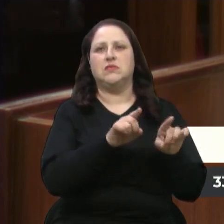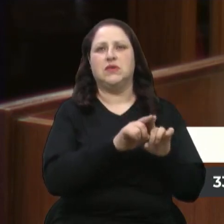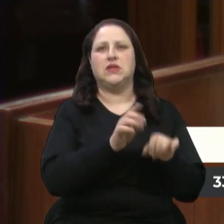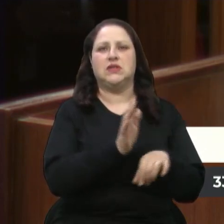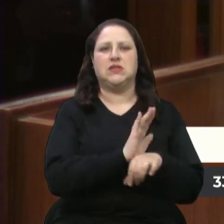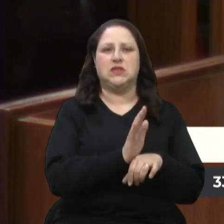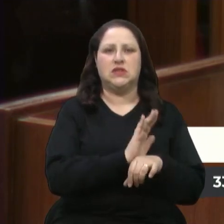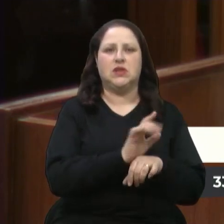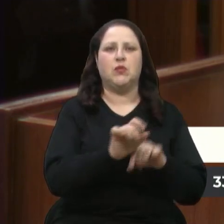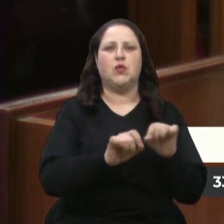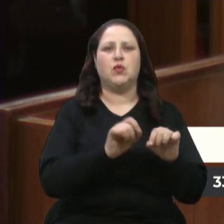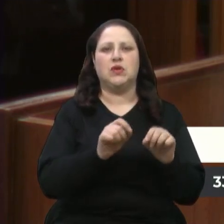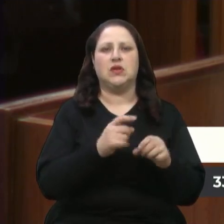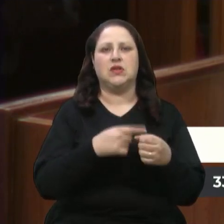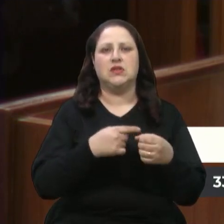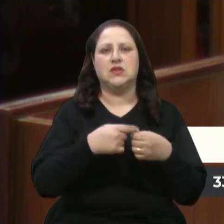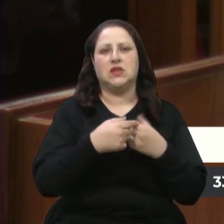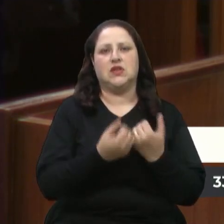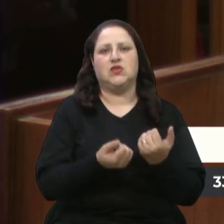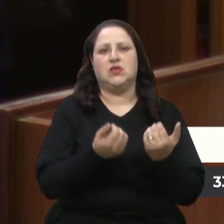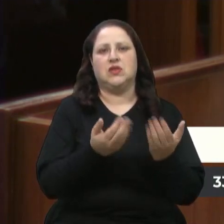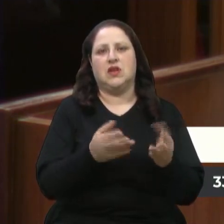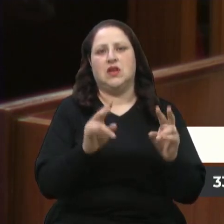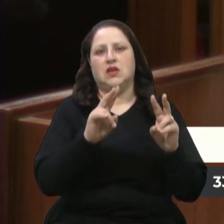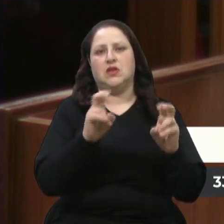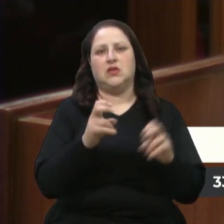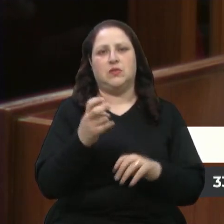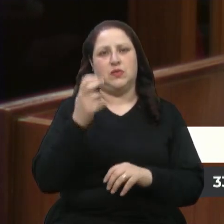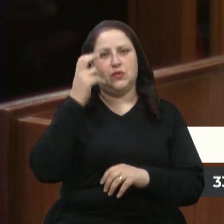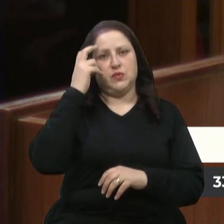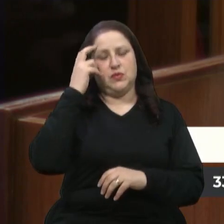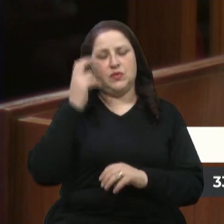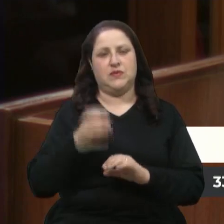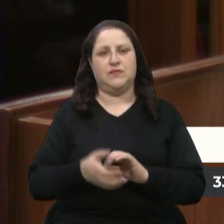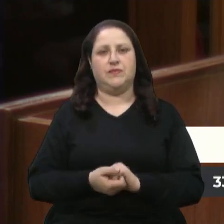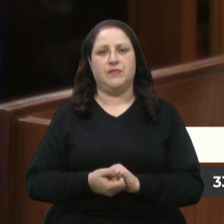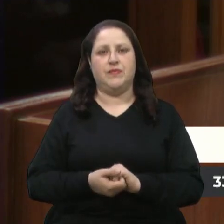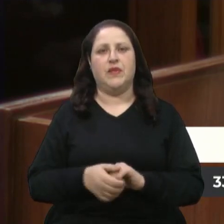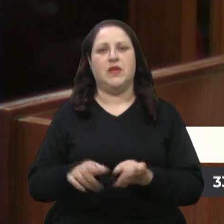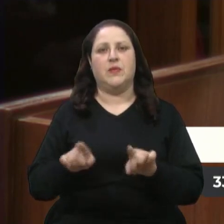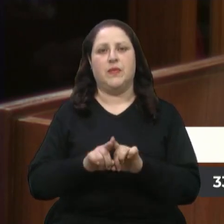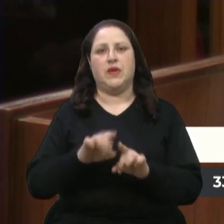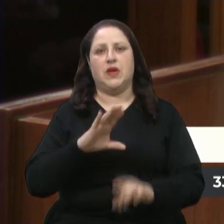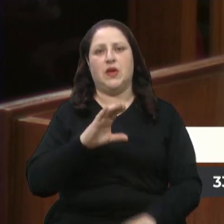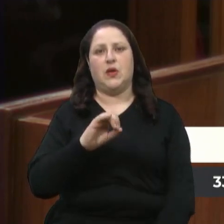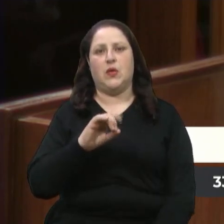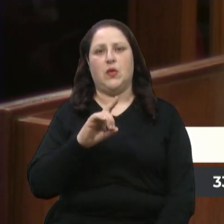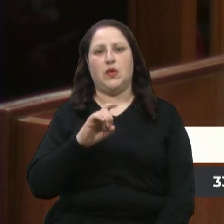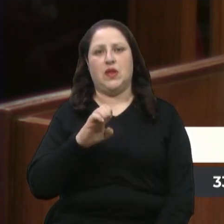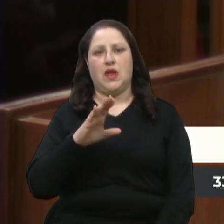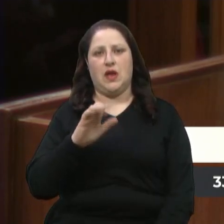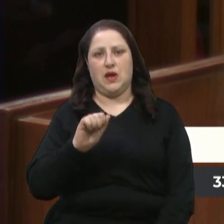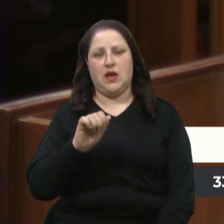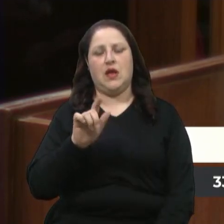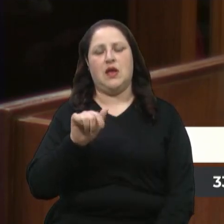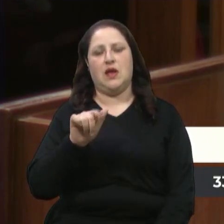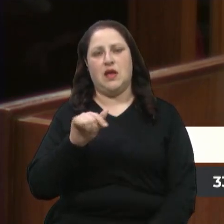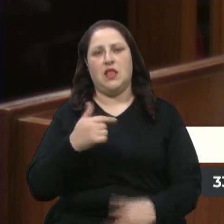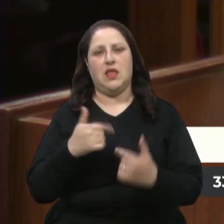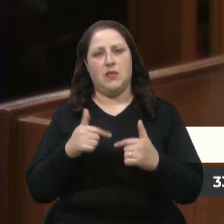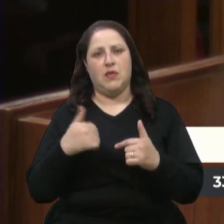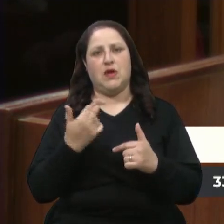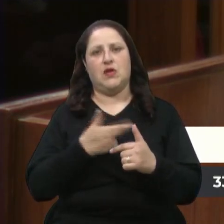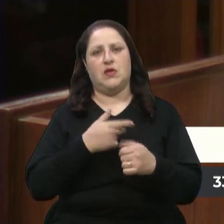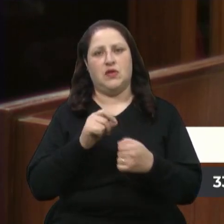a cidade oferta em termos de cultura. E a Codeca, que é um trabalho, né, que a gente faz